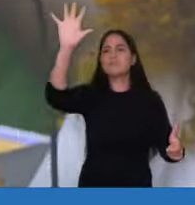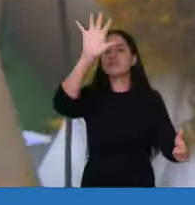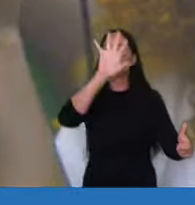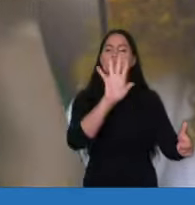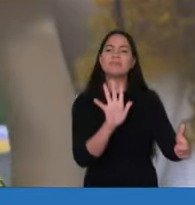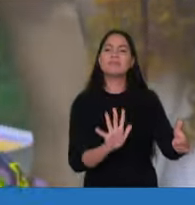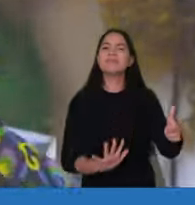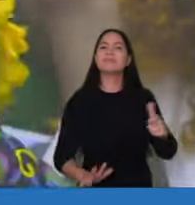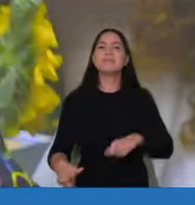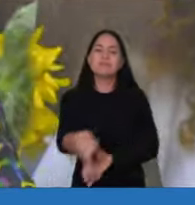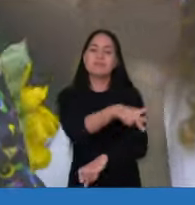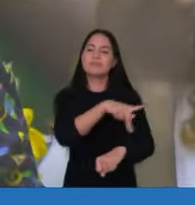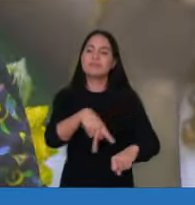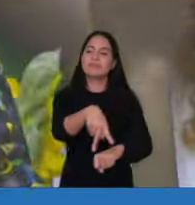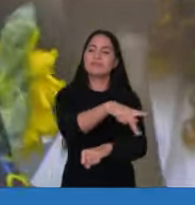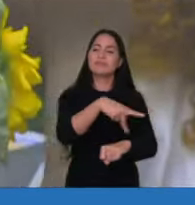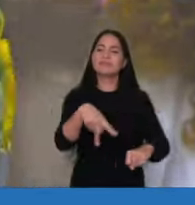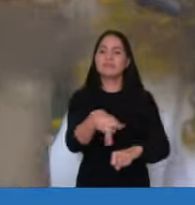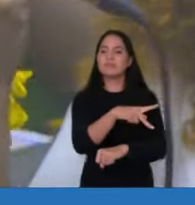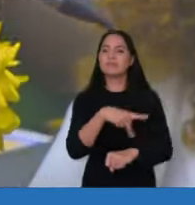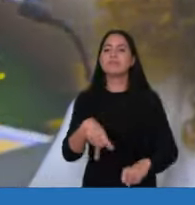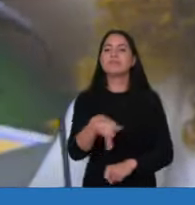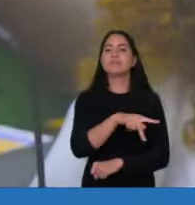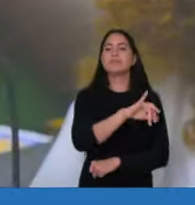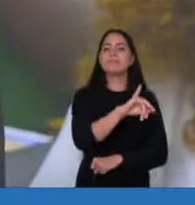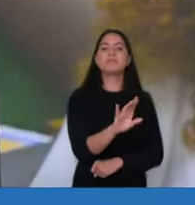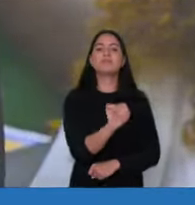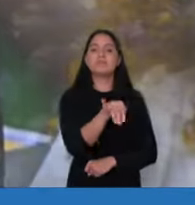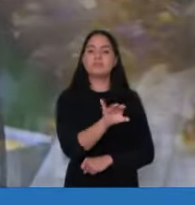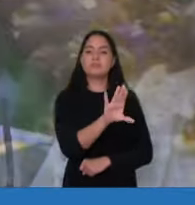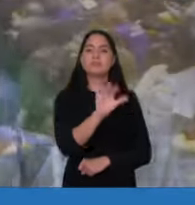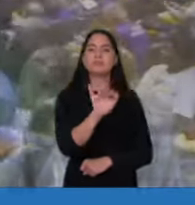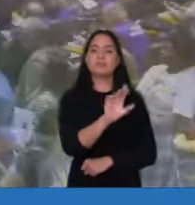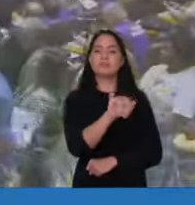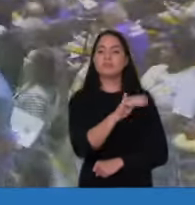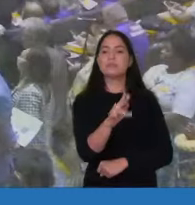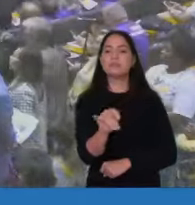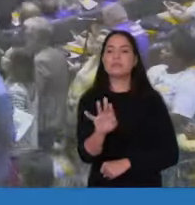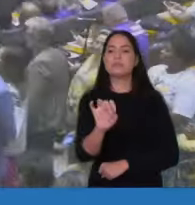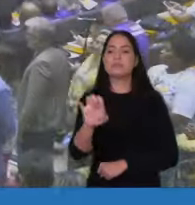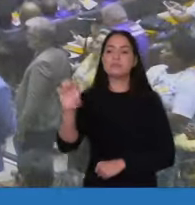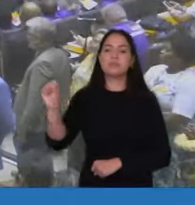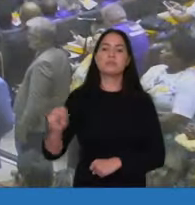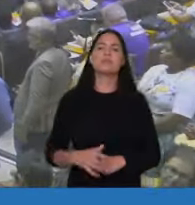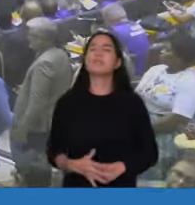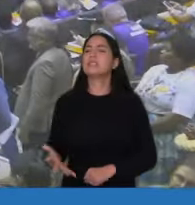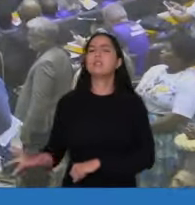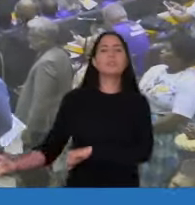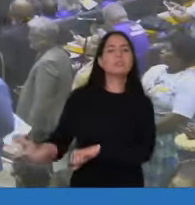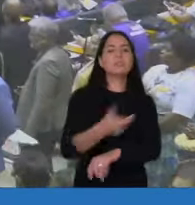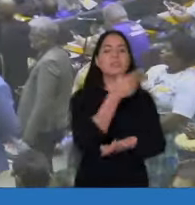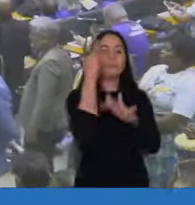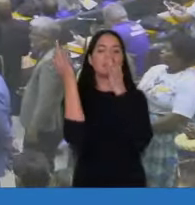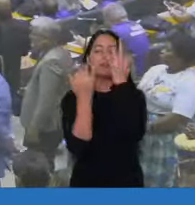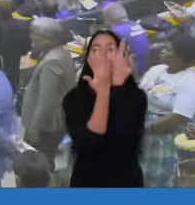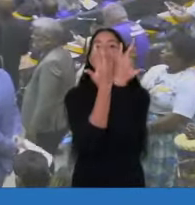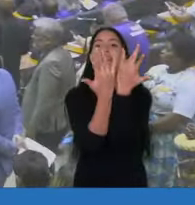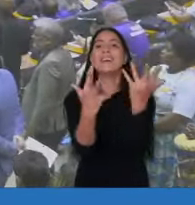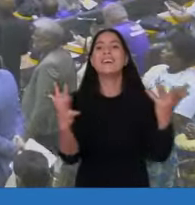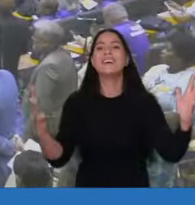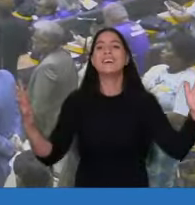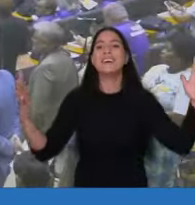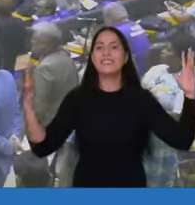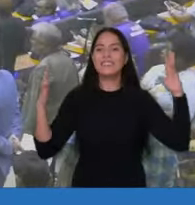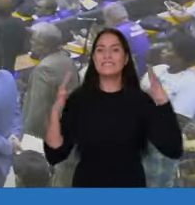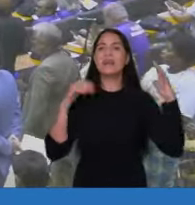um país de Lessi Jamelões, são verde-rosas multidões.